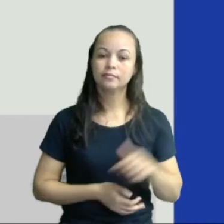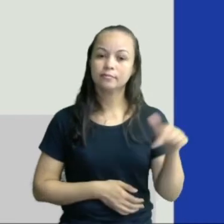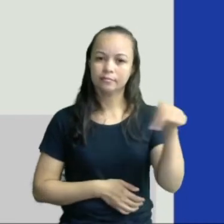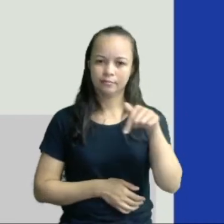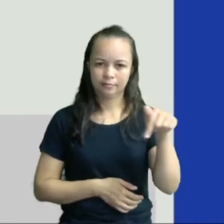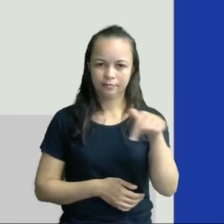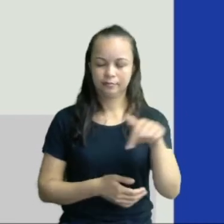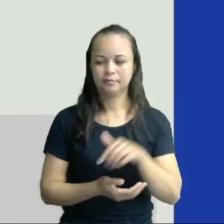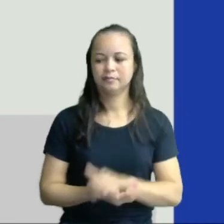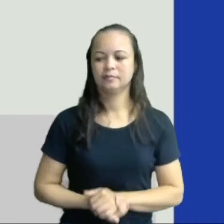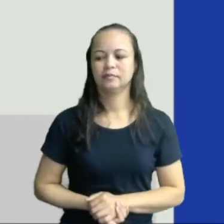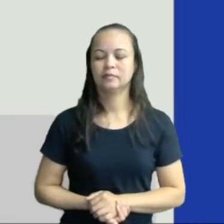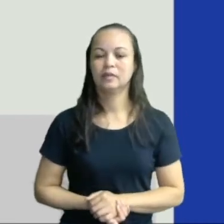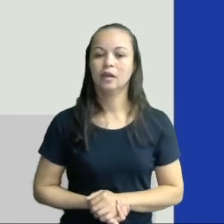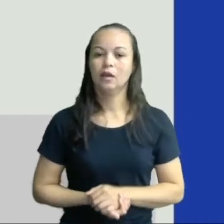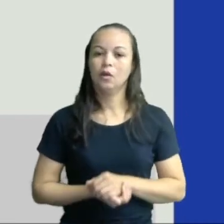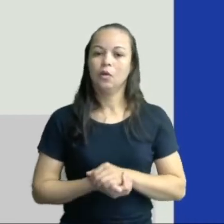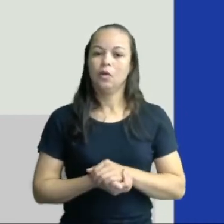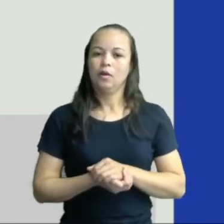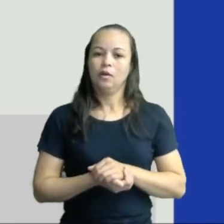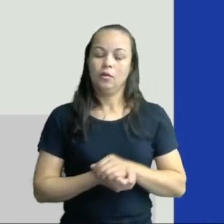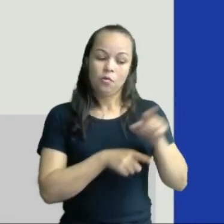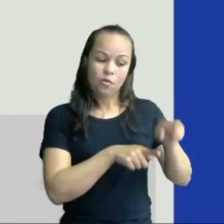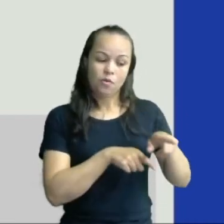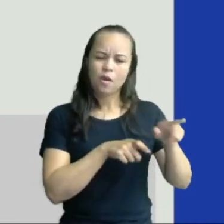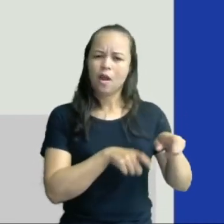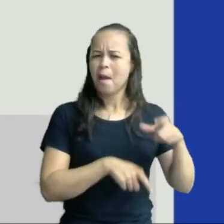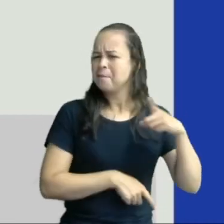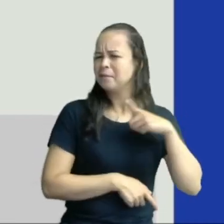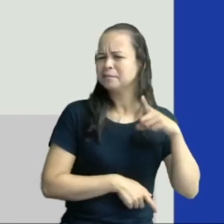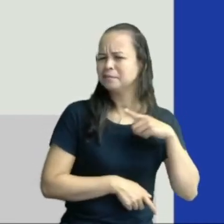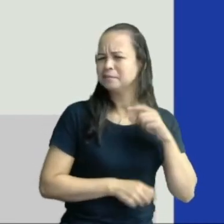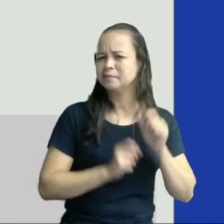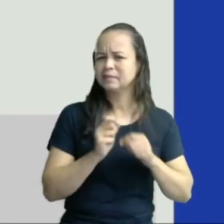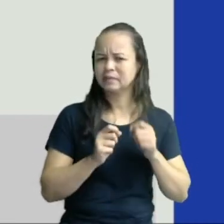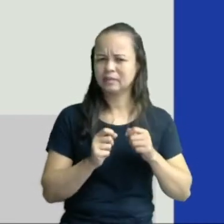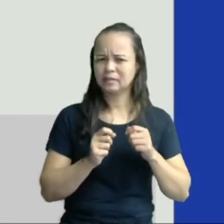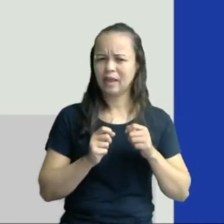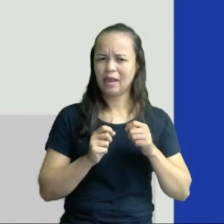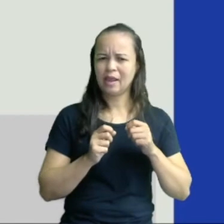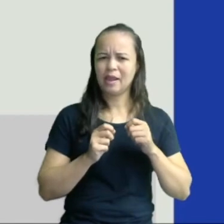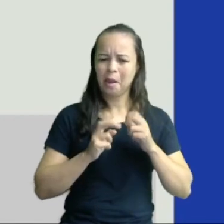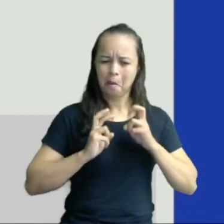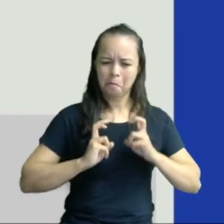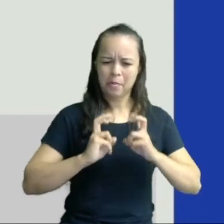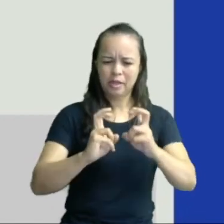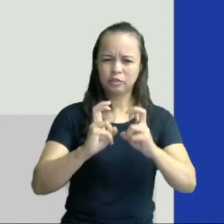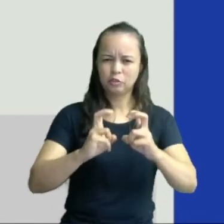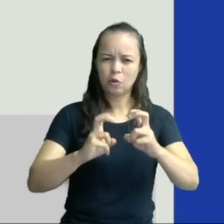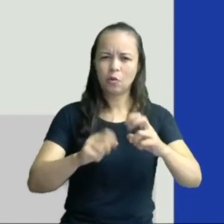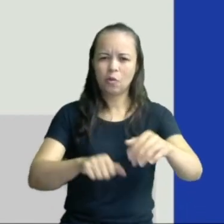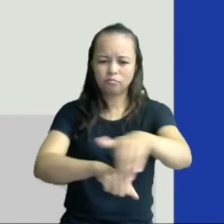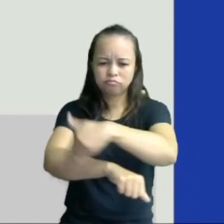Sétima questão. O campo tem, e aí? O campo tem metrô e avenidas,